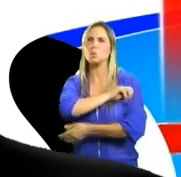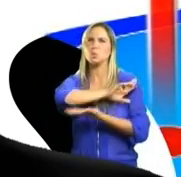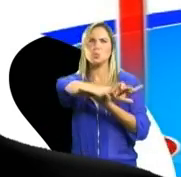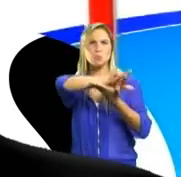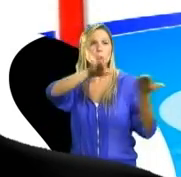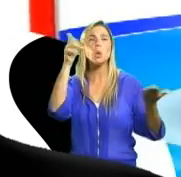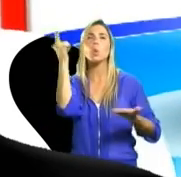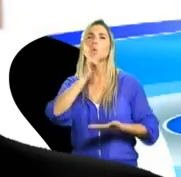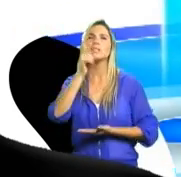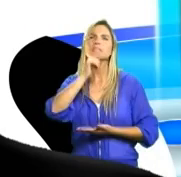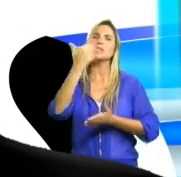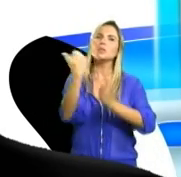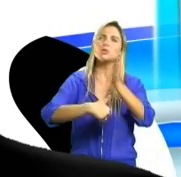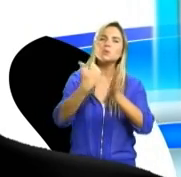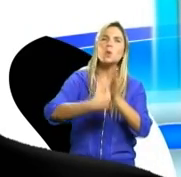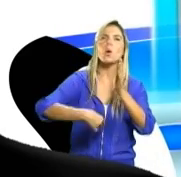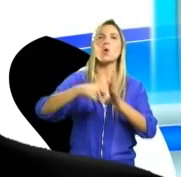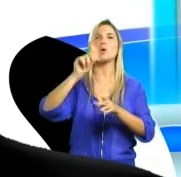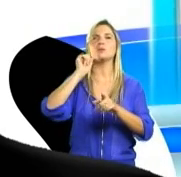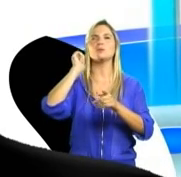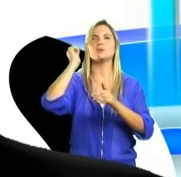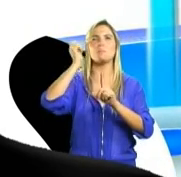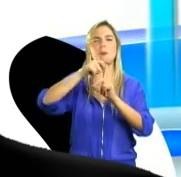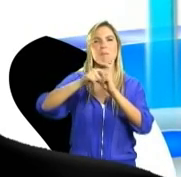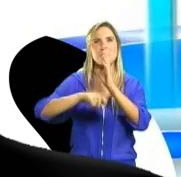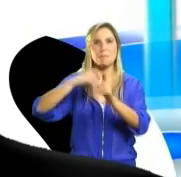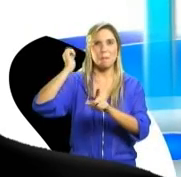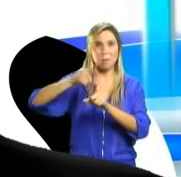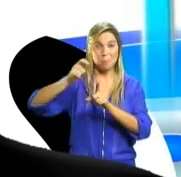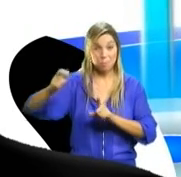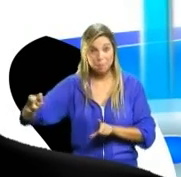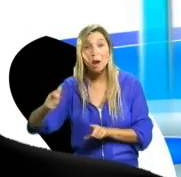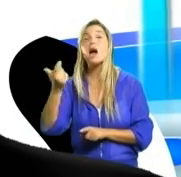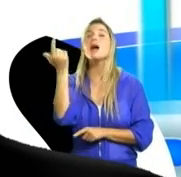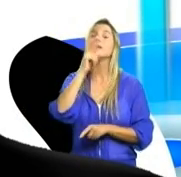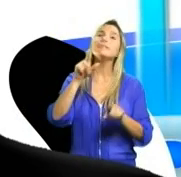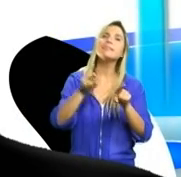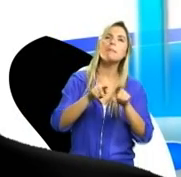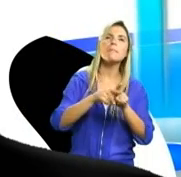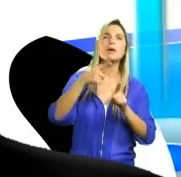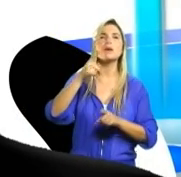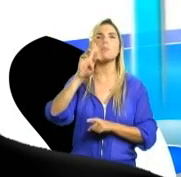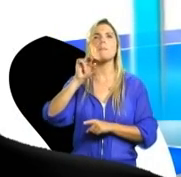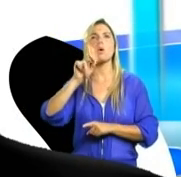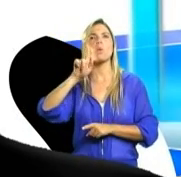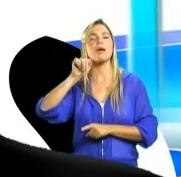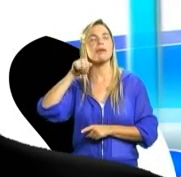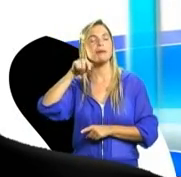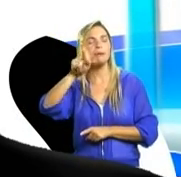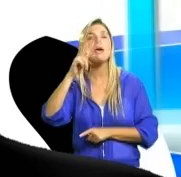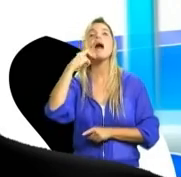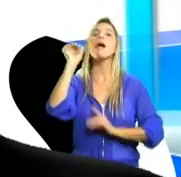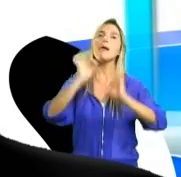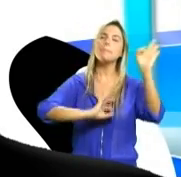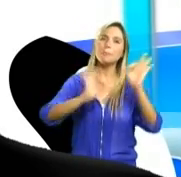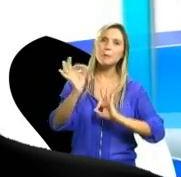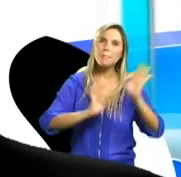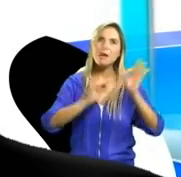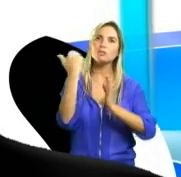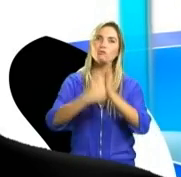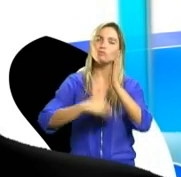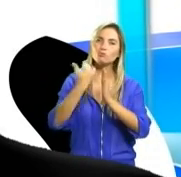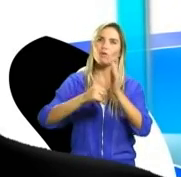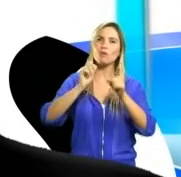do ProUni e 459 ganharam bolsas parciais do ProUENG, o Programa de Desenvolvimento do Ensino Superior da